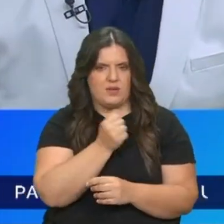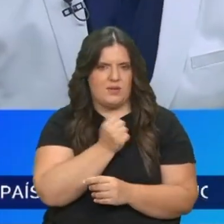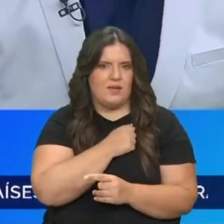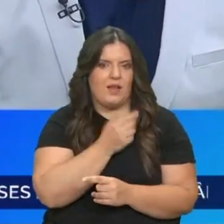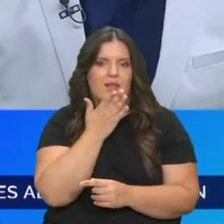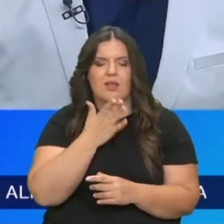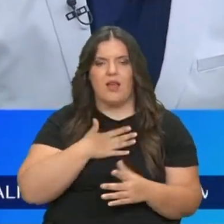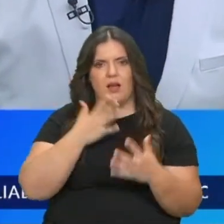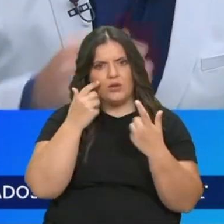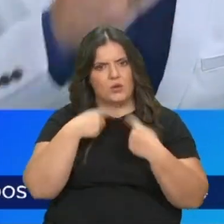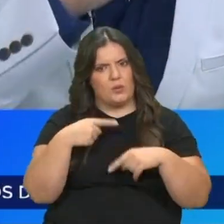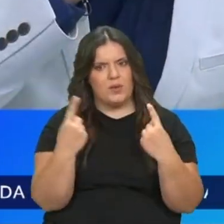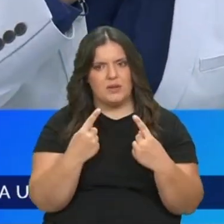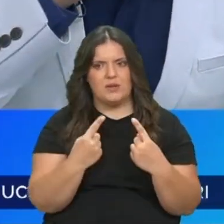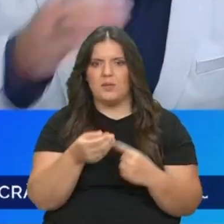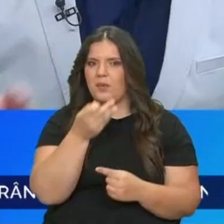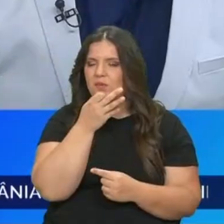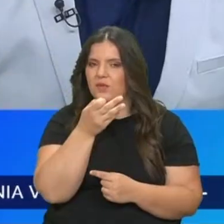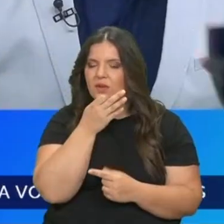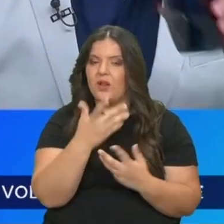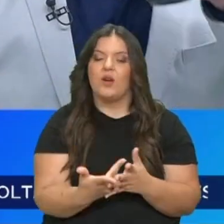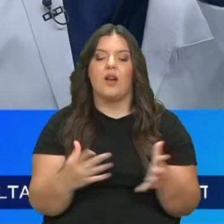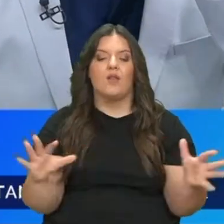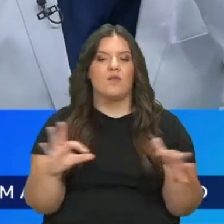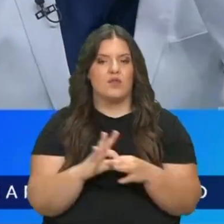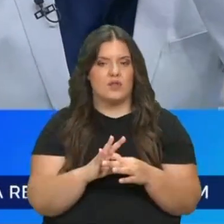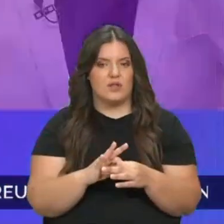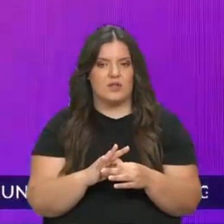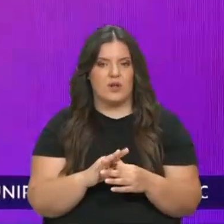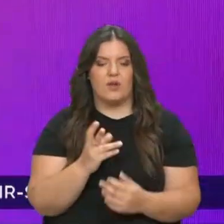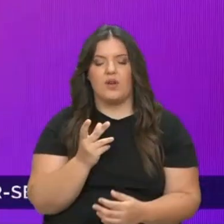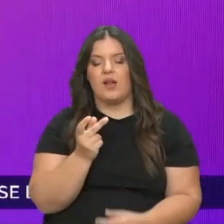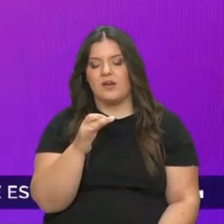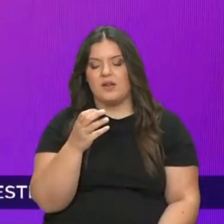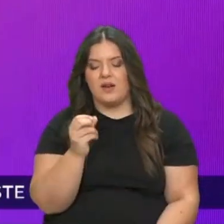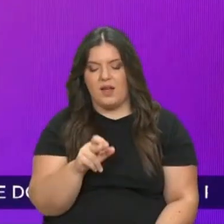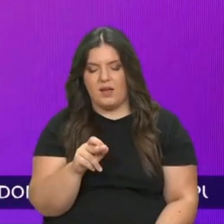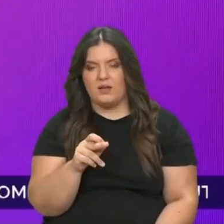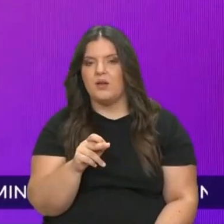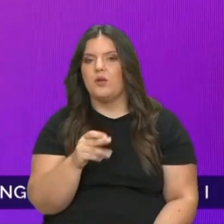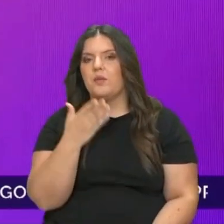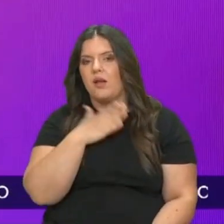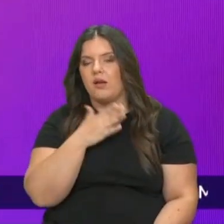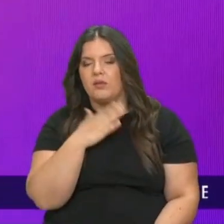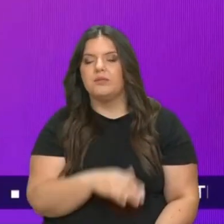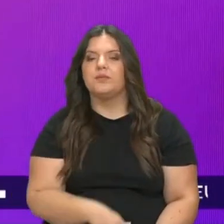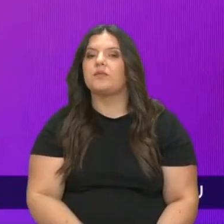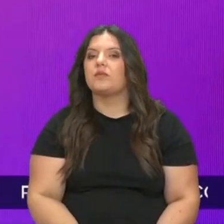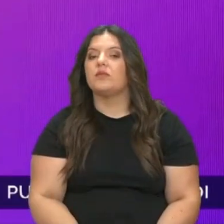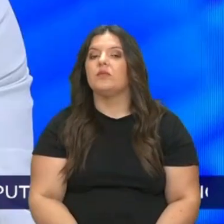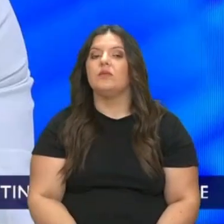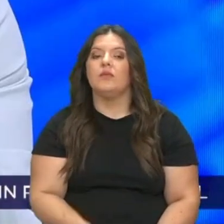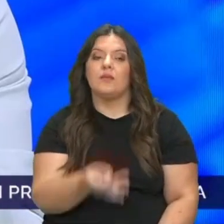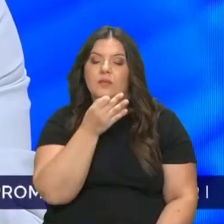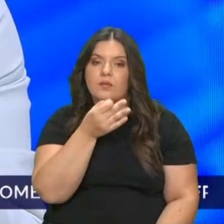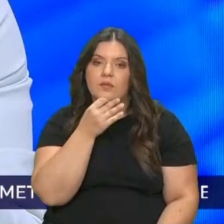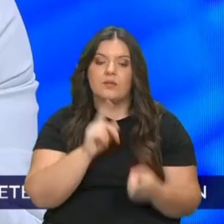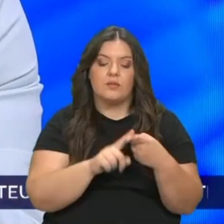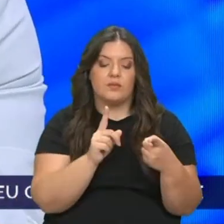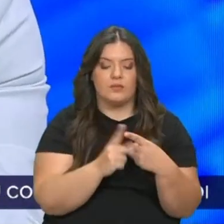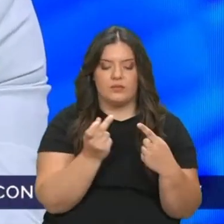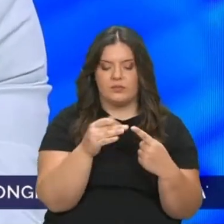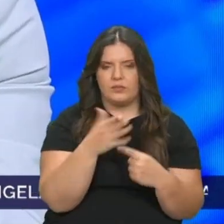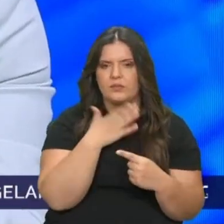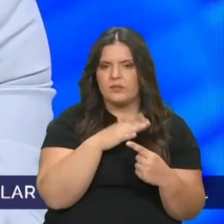nos surpreendem. Vamos agora falar da fusão de anãs brancas, Miguel. E vamos falar de, primeiro, anãs brancas. Anãs